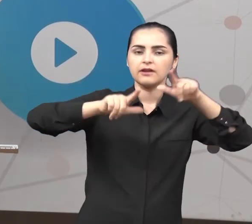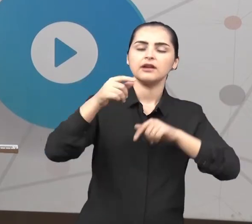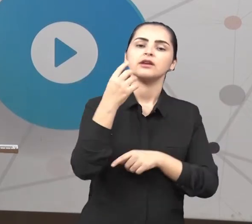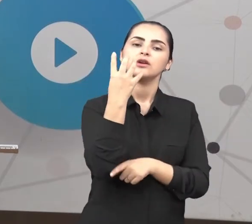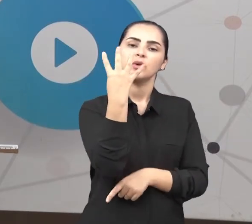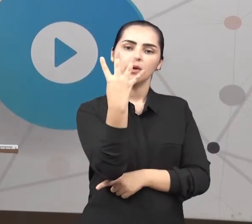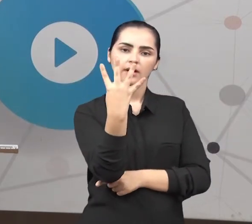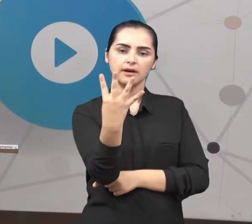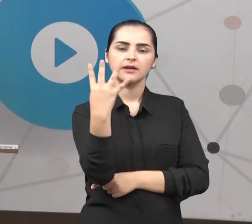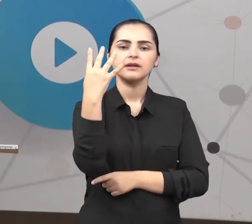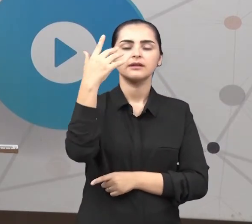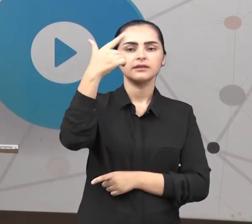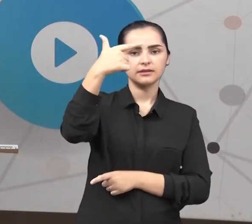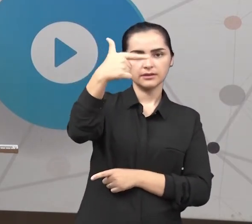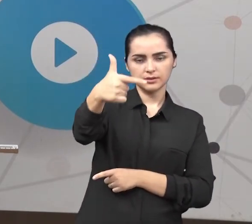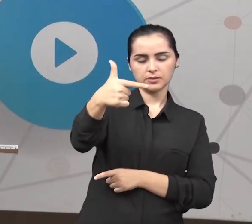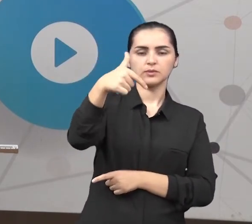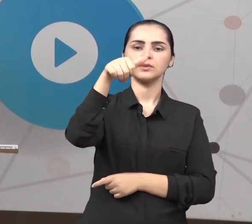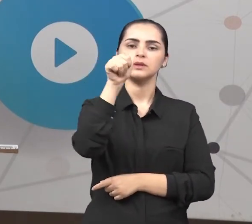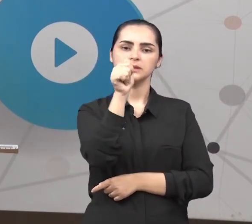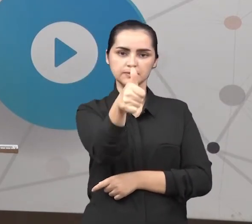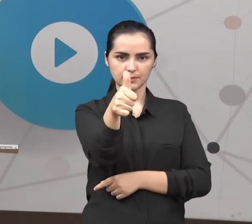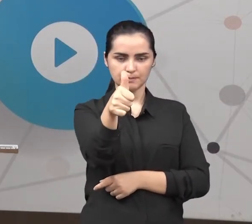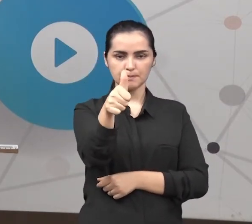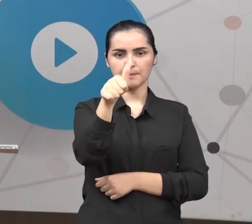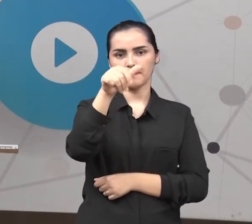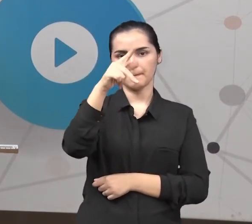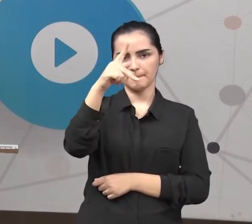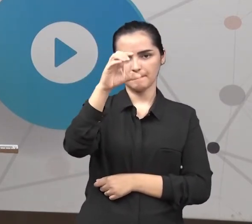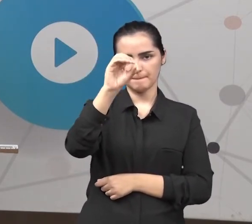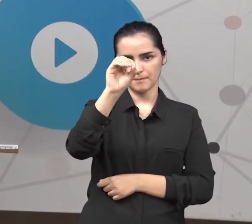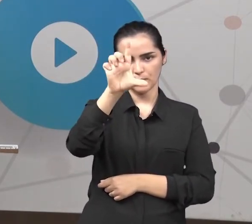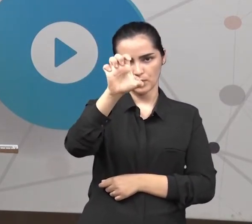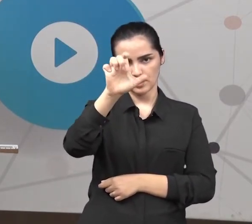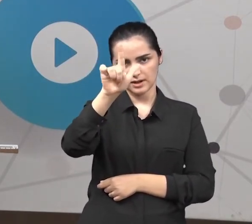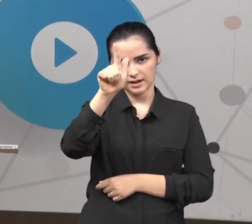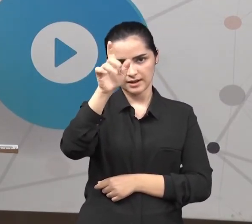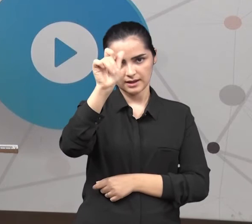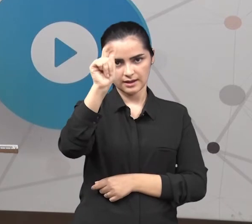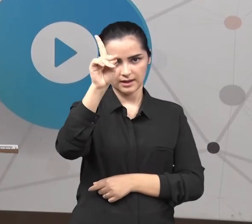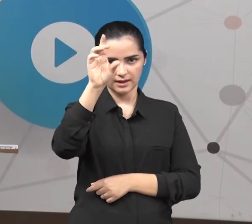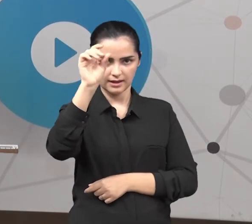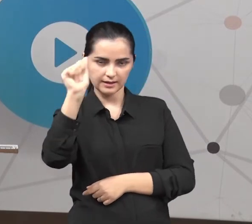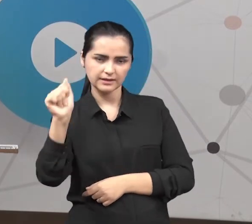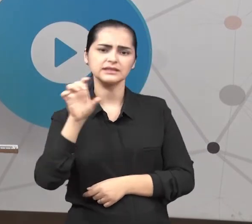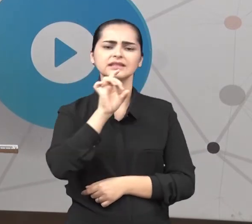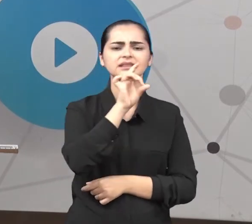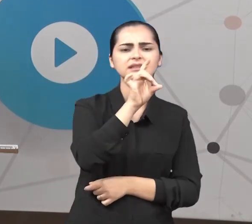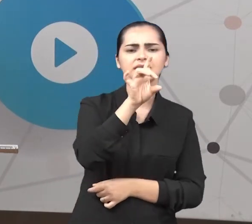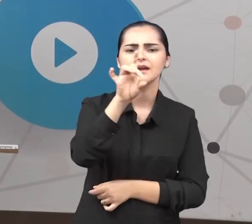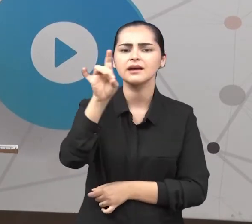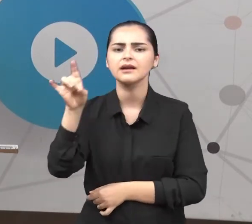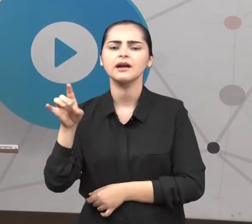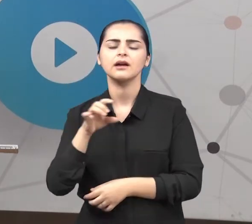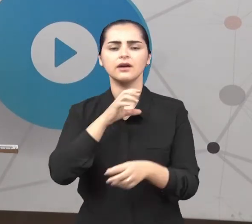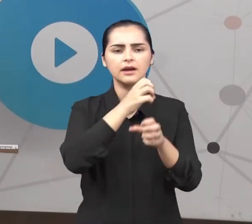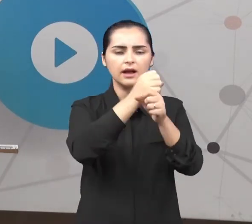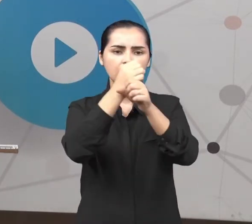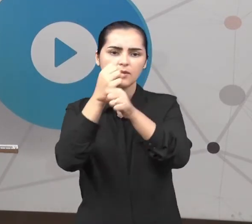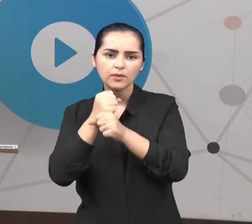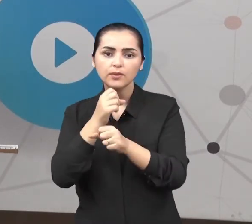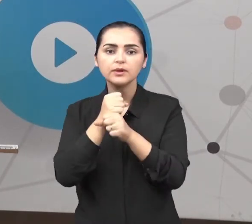polegadas, por exemplo. Vamos medindo polegada a polegada para saber qual é a medida